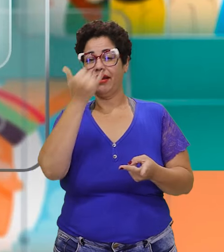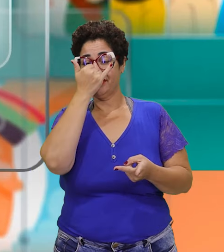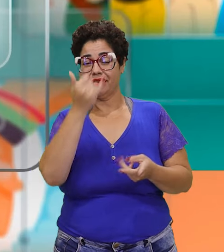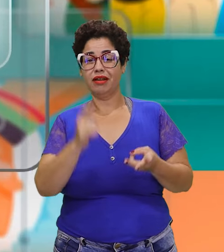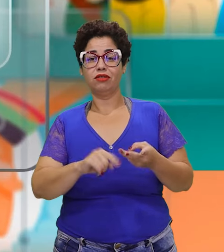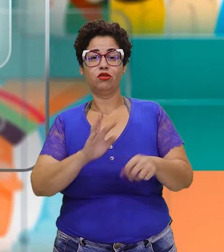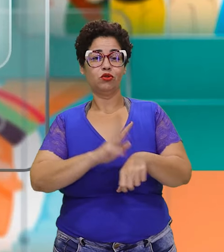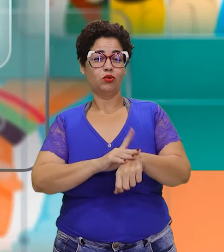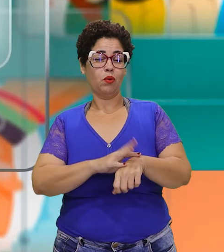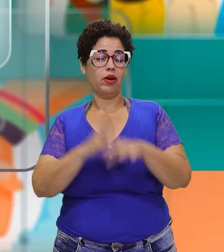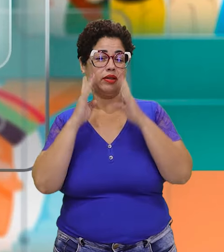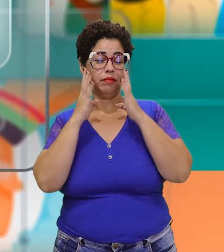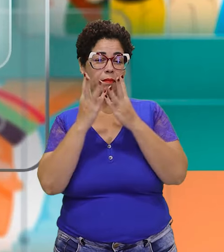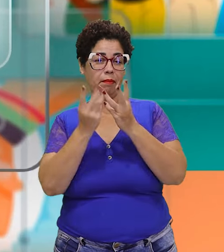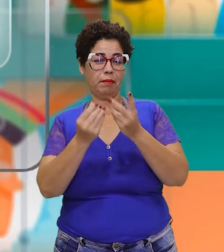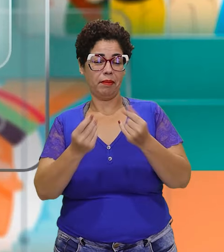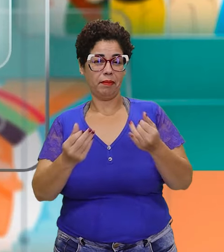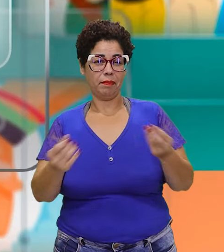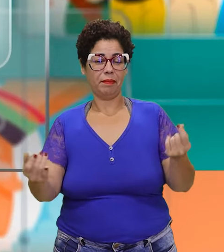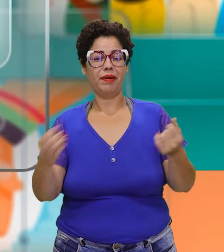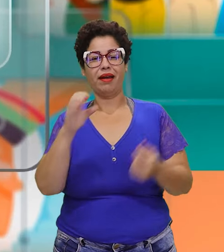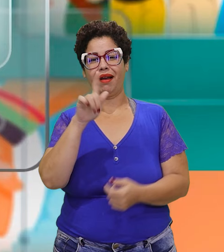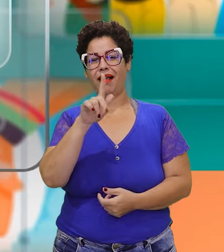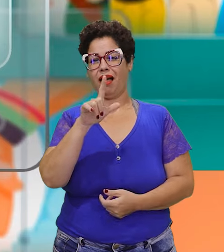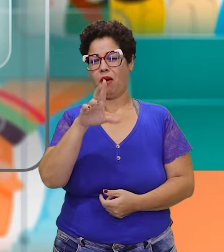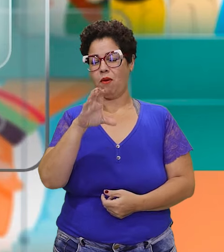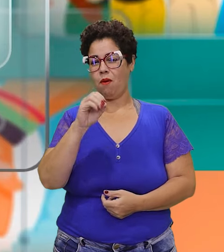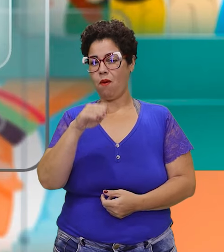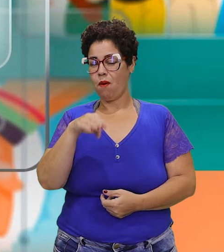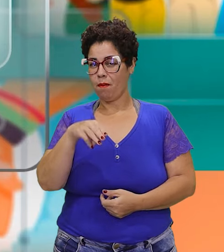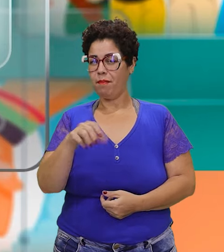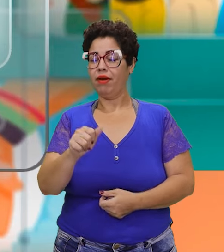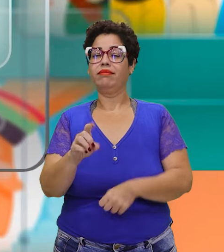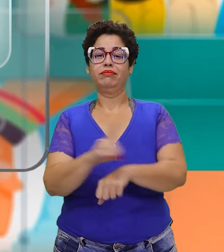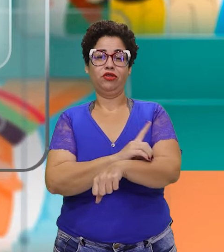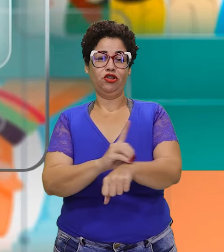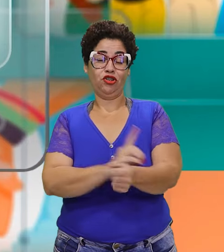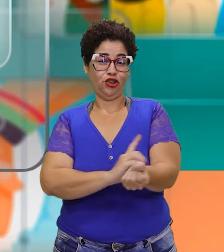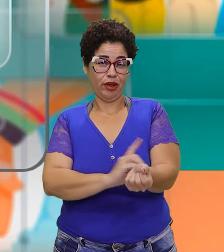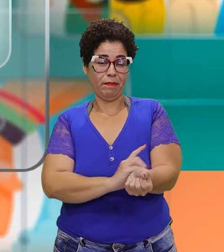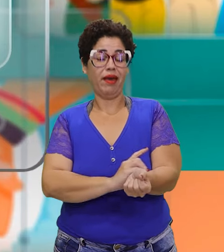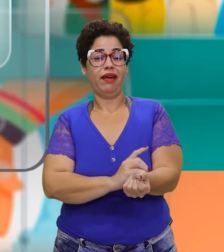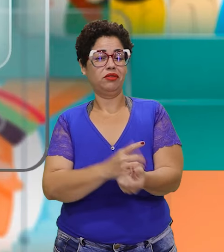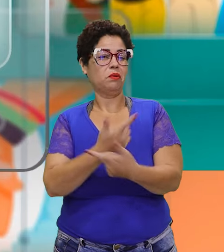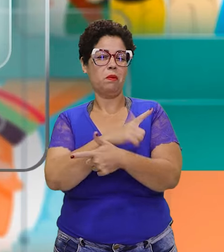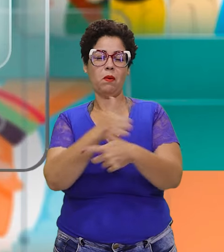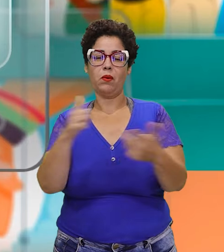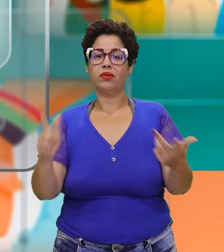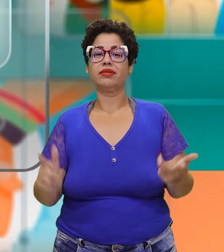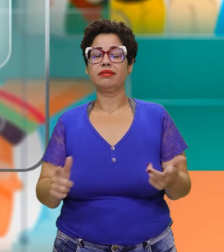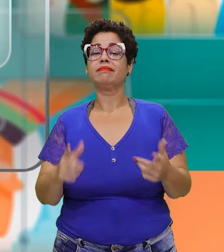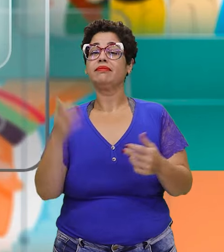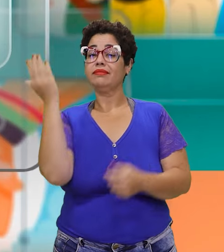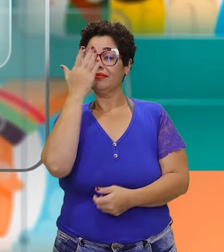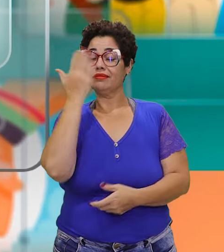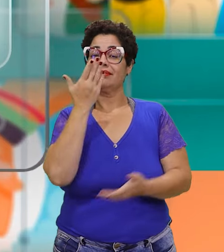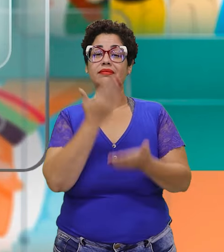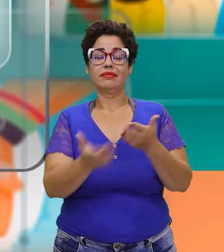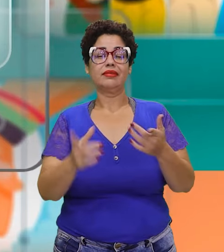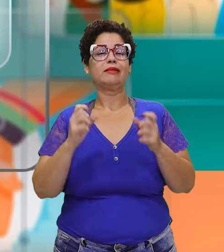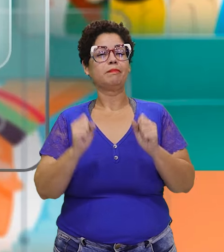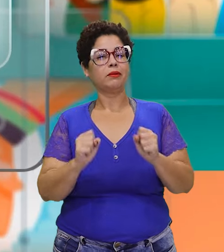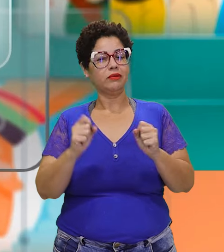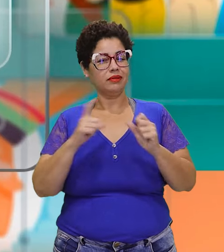acidentes, doenças degenerativas como glaucoma e a diabetes, entre outras. Além disso, a perda da visão